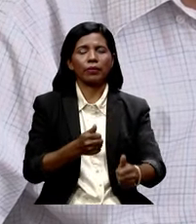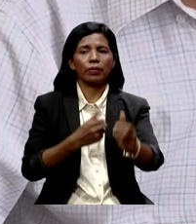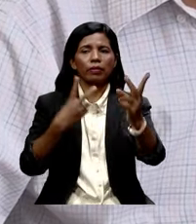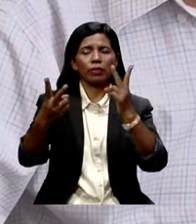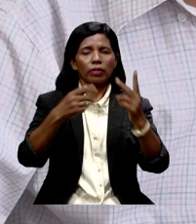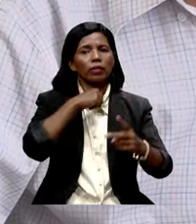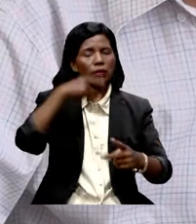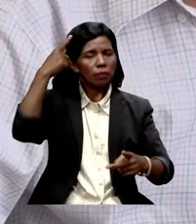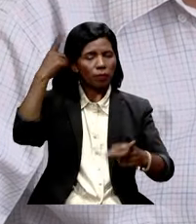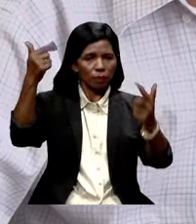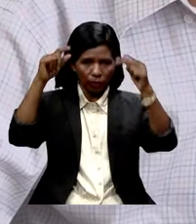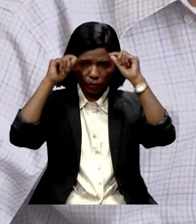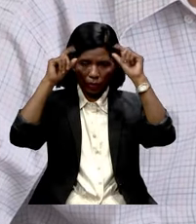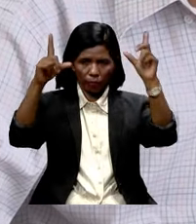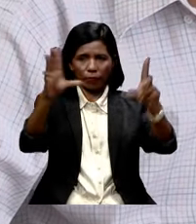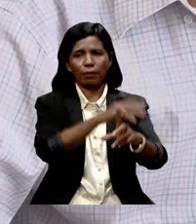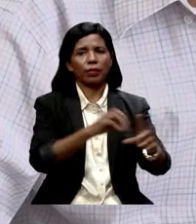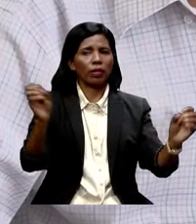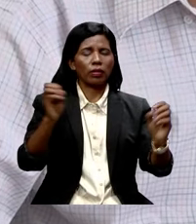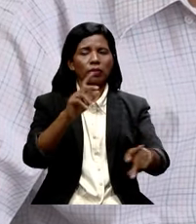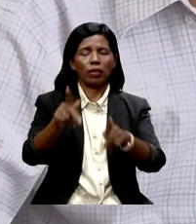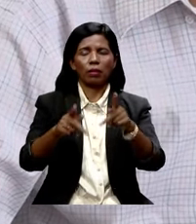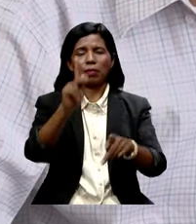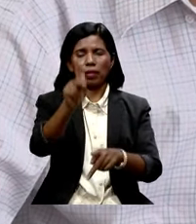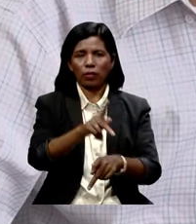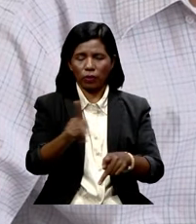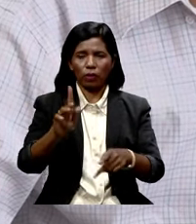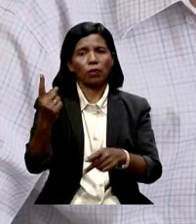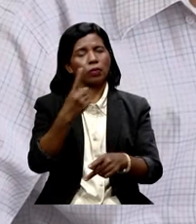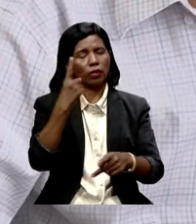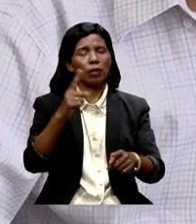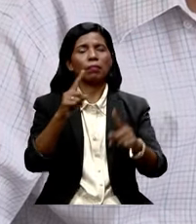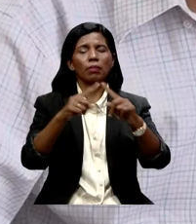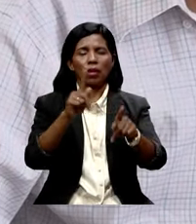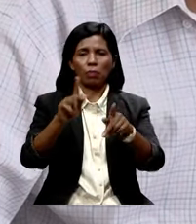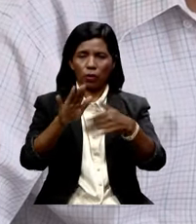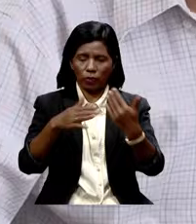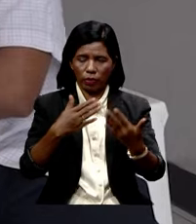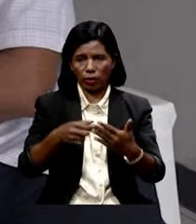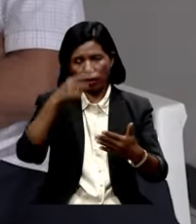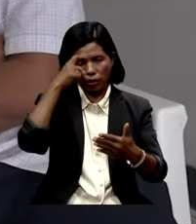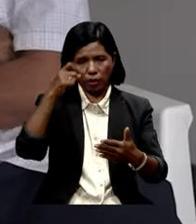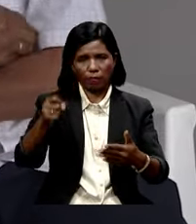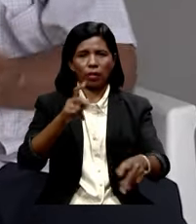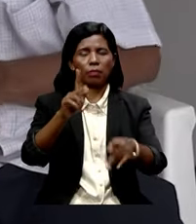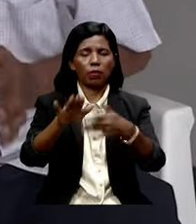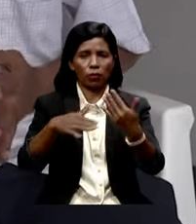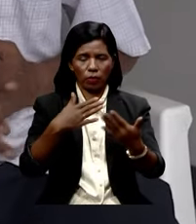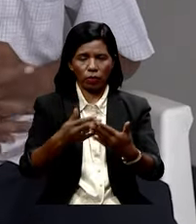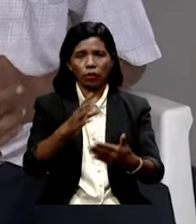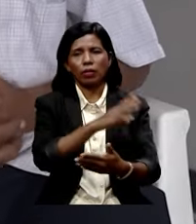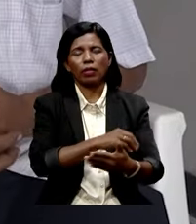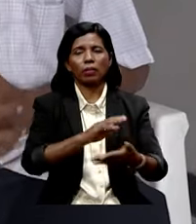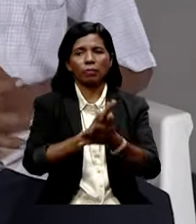Papa Francisco mai Timor-Leste laos basarani católica de mai be baema hotu tambane sarani hotu tem que garante paz